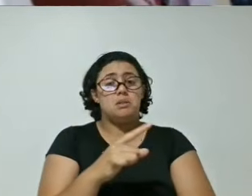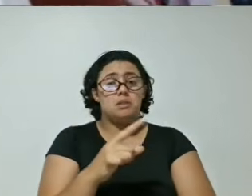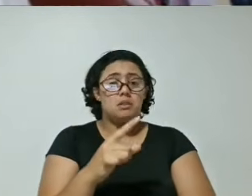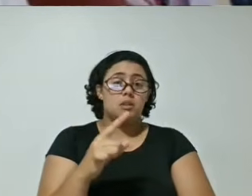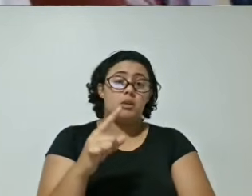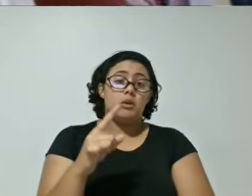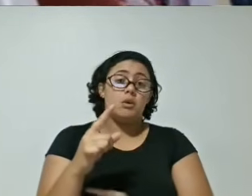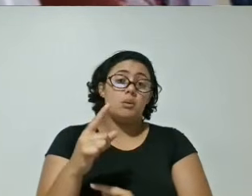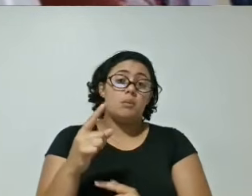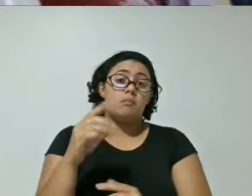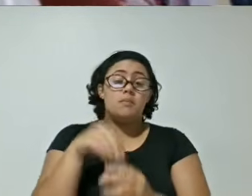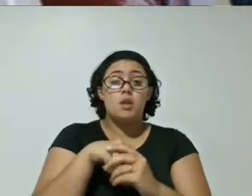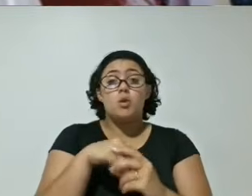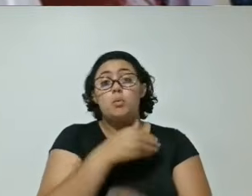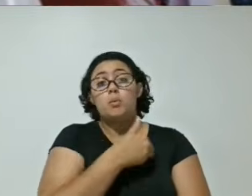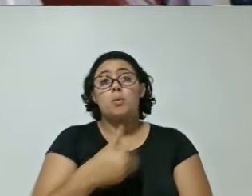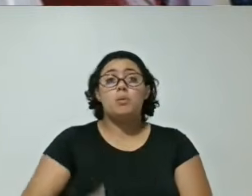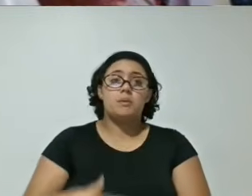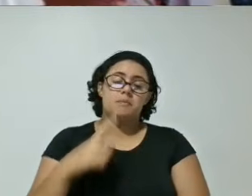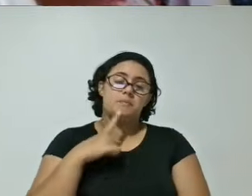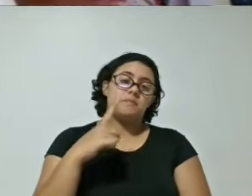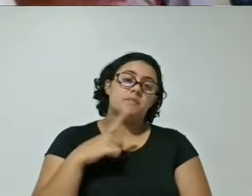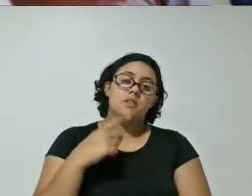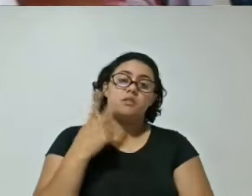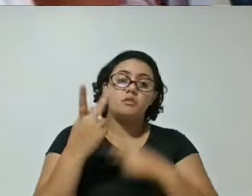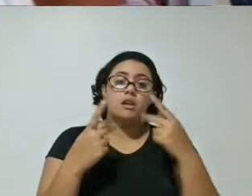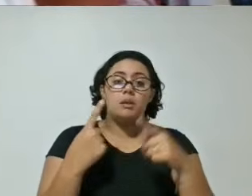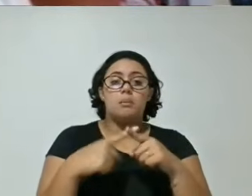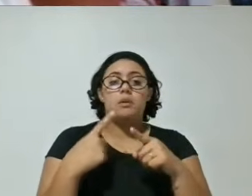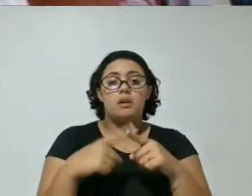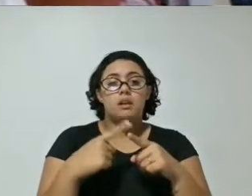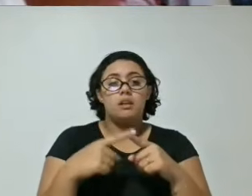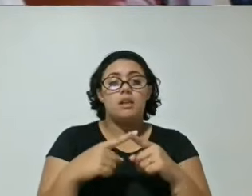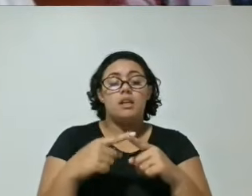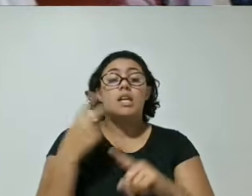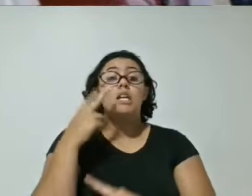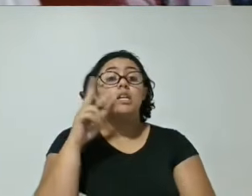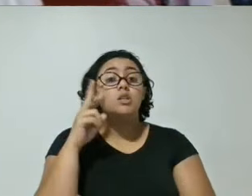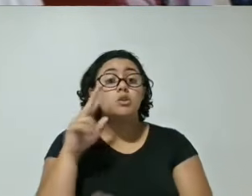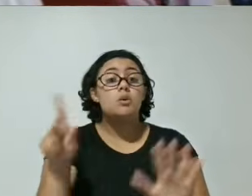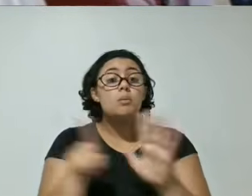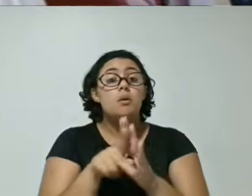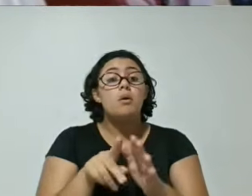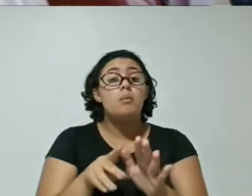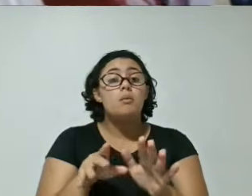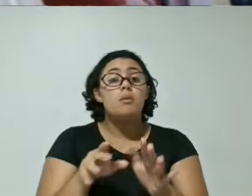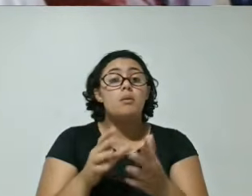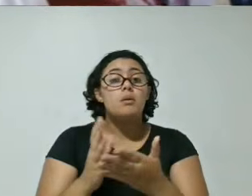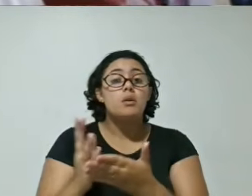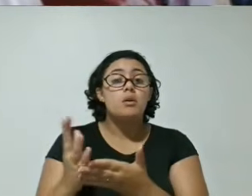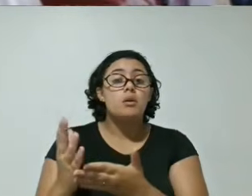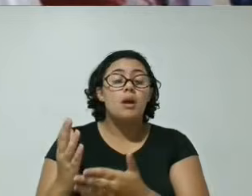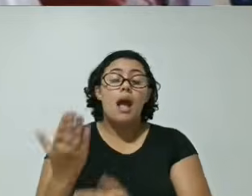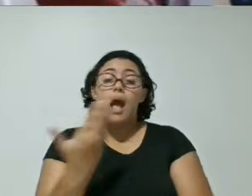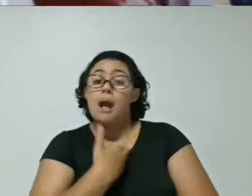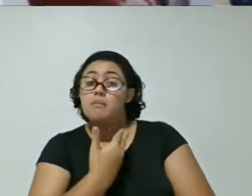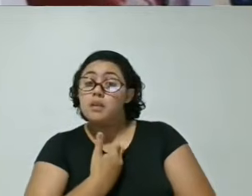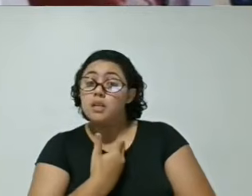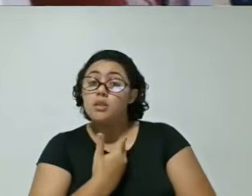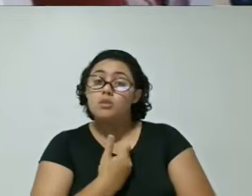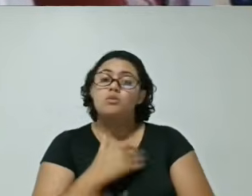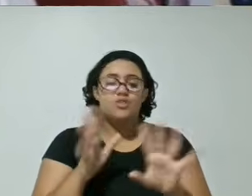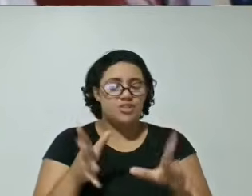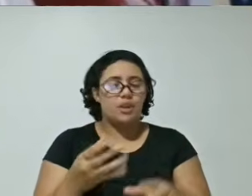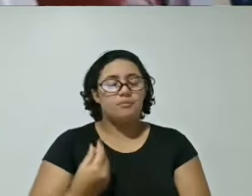né? Isso eu estou falando porque de relatos de colegas e amigos que já tiveram também nesses dois lugares,